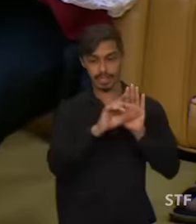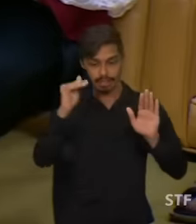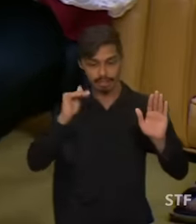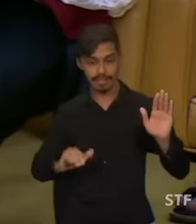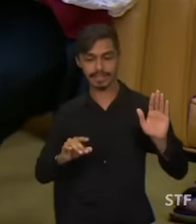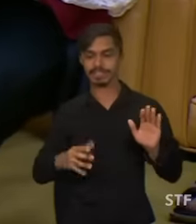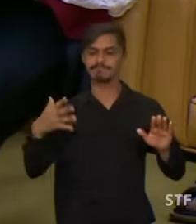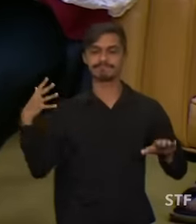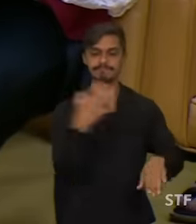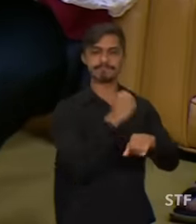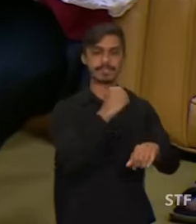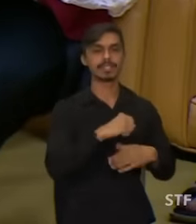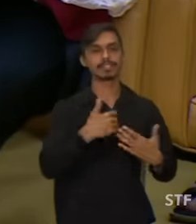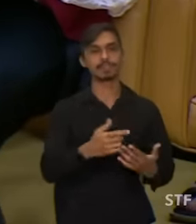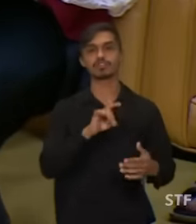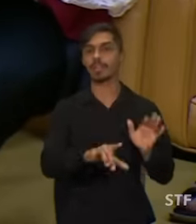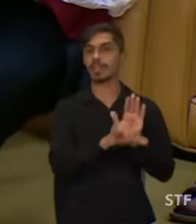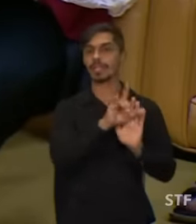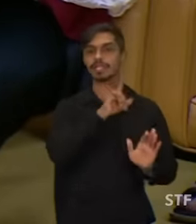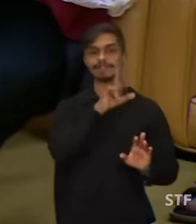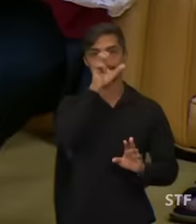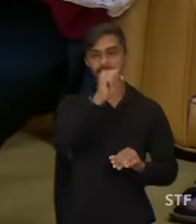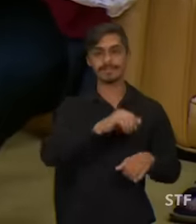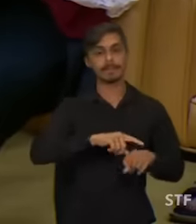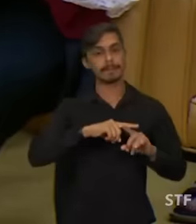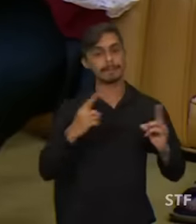propriedades que só a lei poderia ter. Mas há mais,